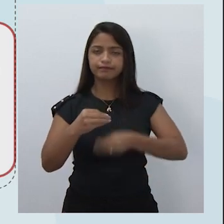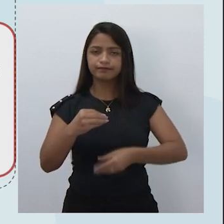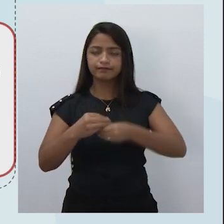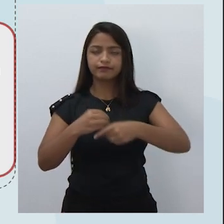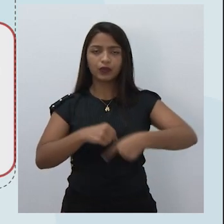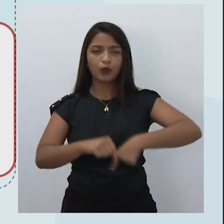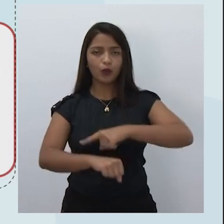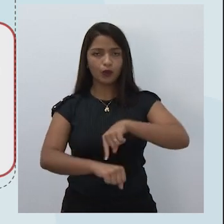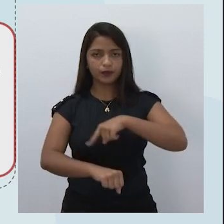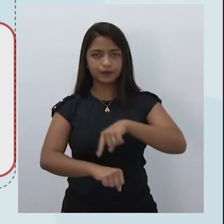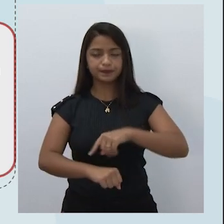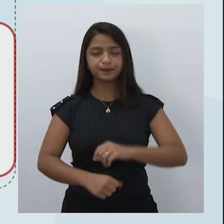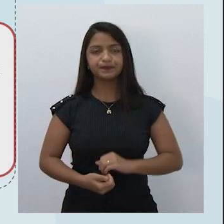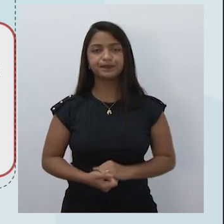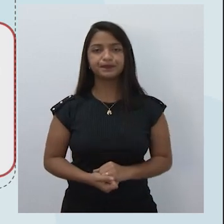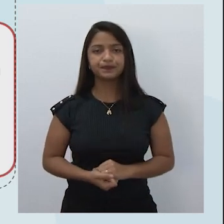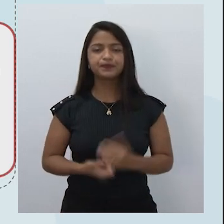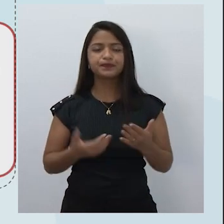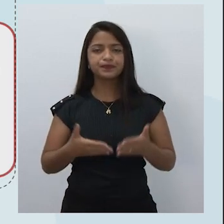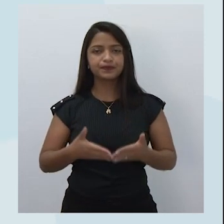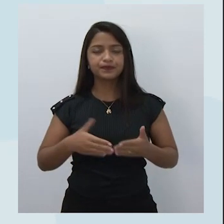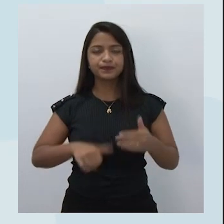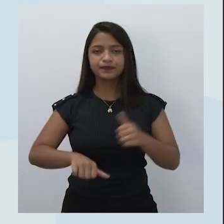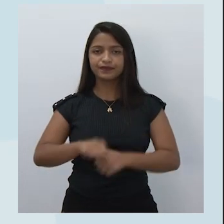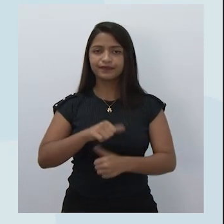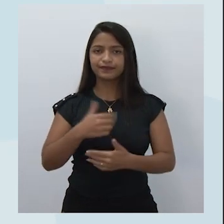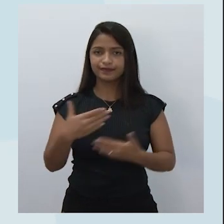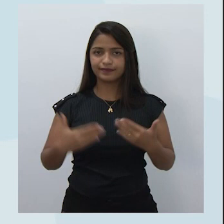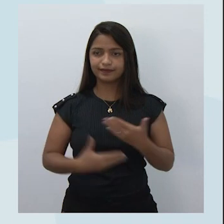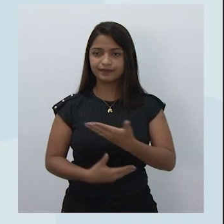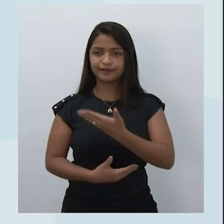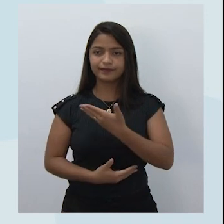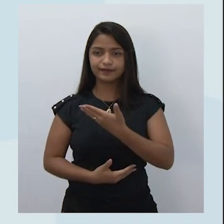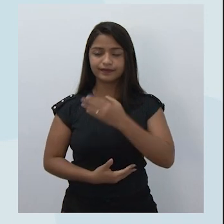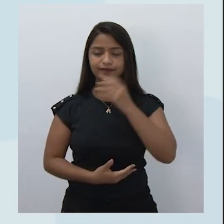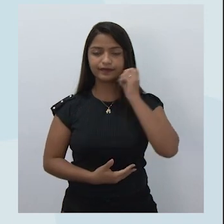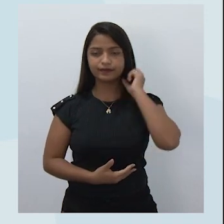formativos. Passa para mim, por favor.